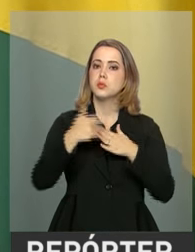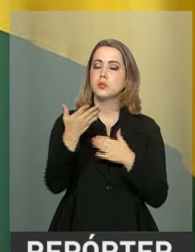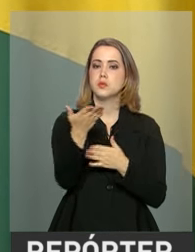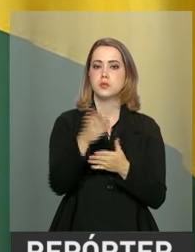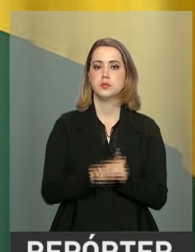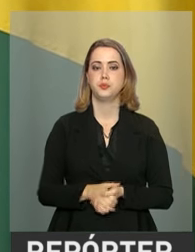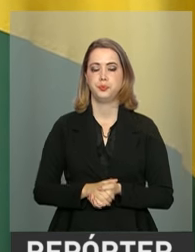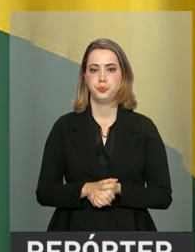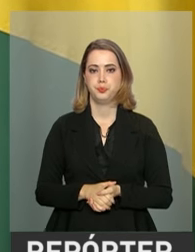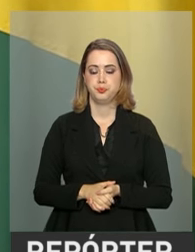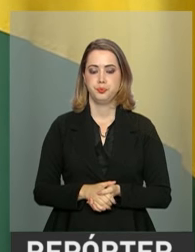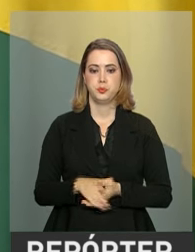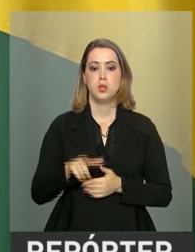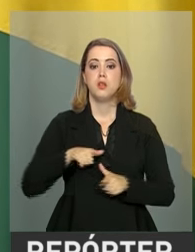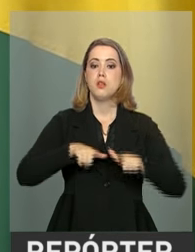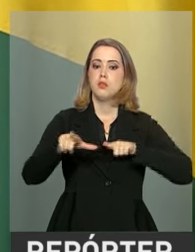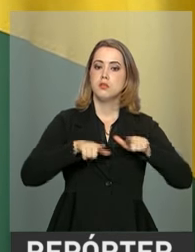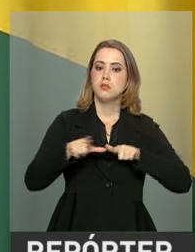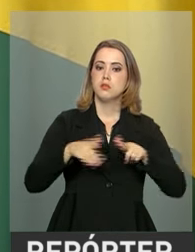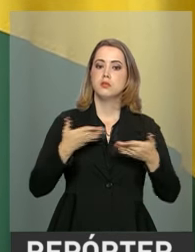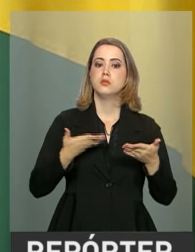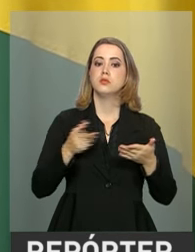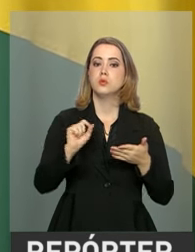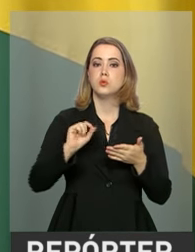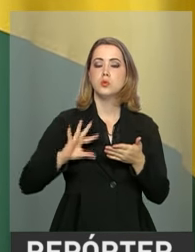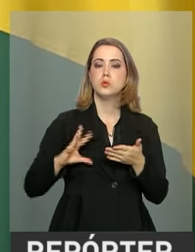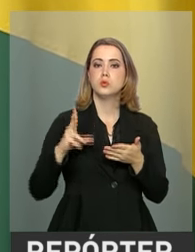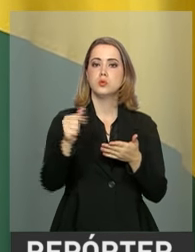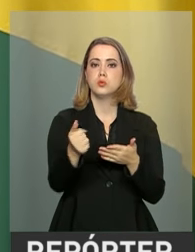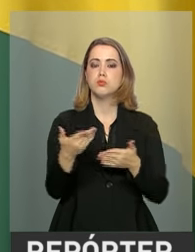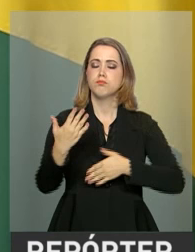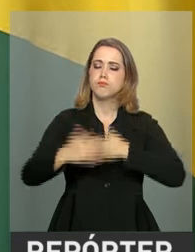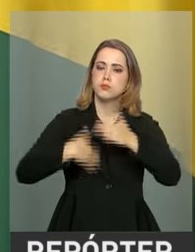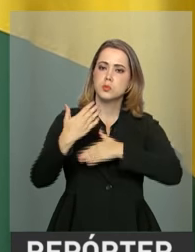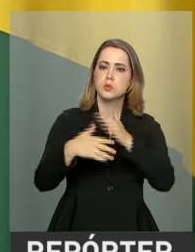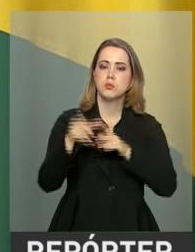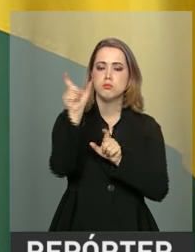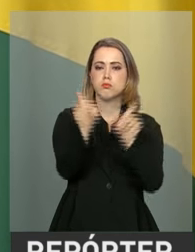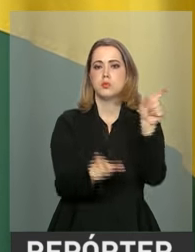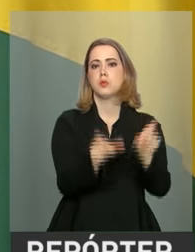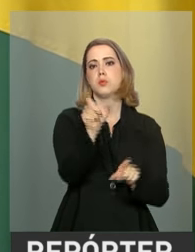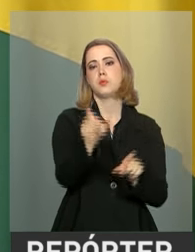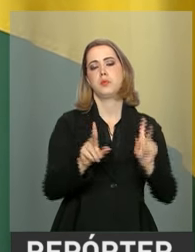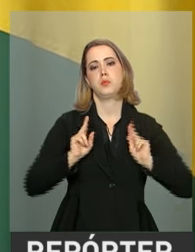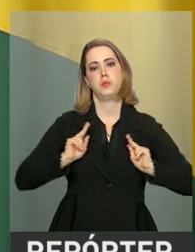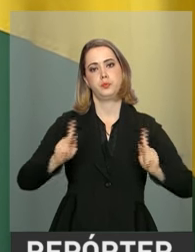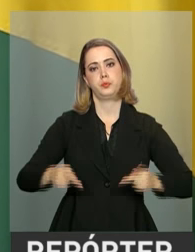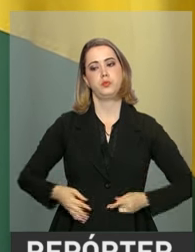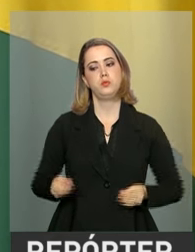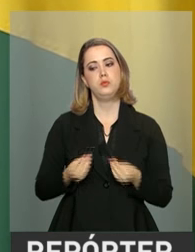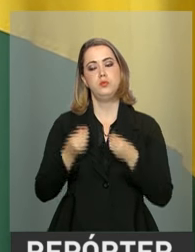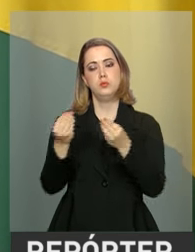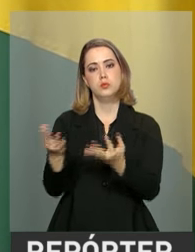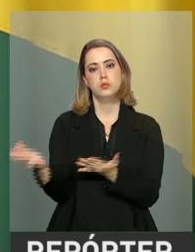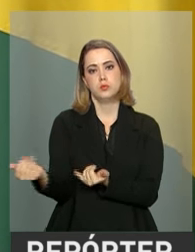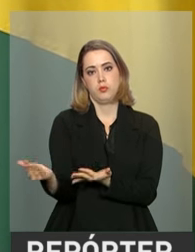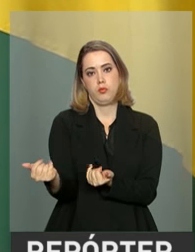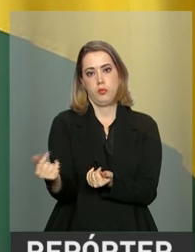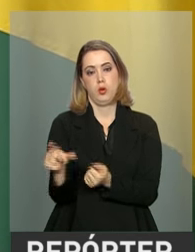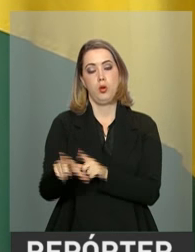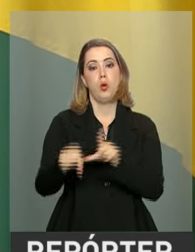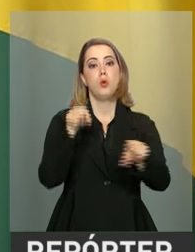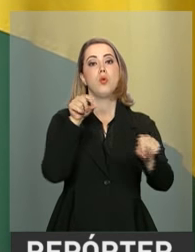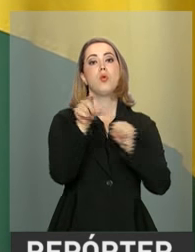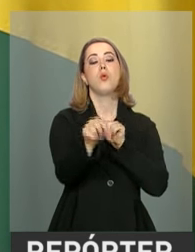Sem dúvida alguma ao pleno desenvolvimento da pessoa humana o que requer darmos aos jovens opções